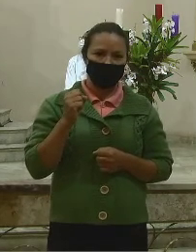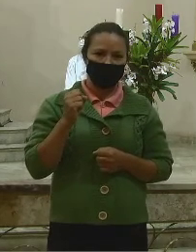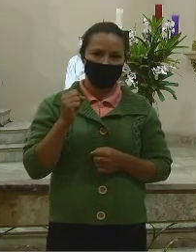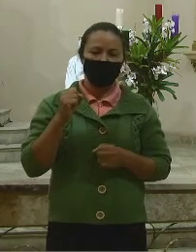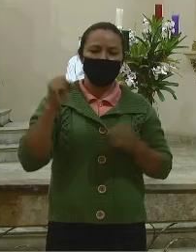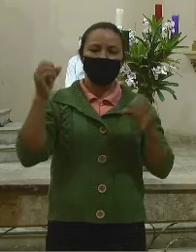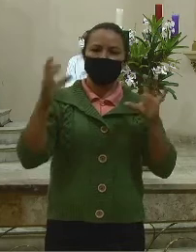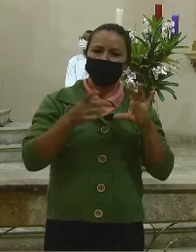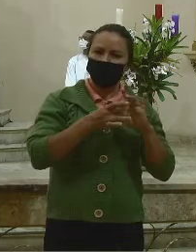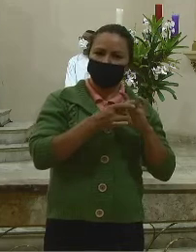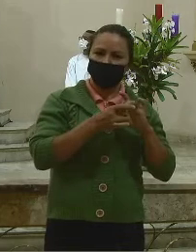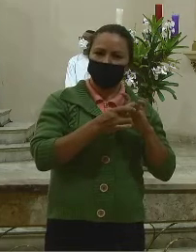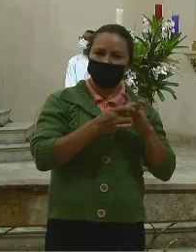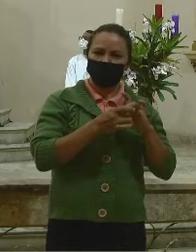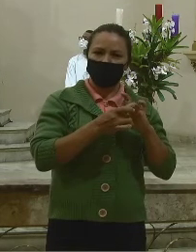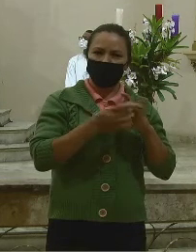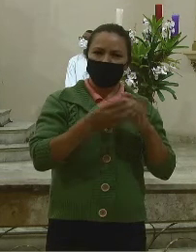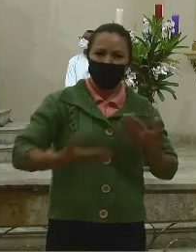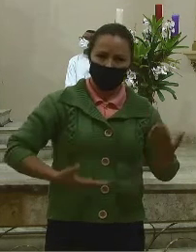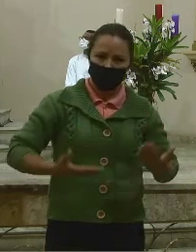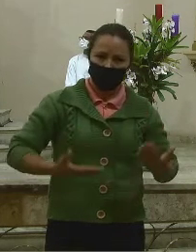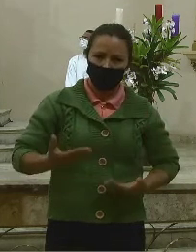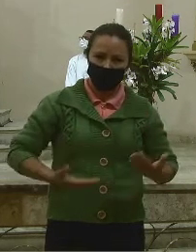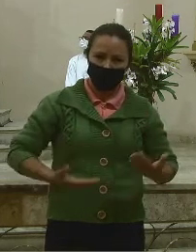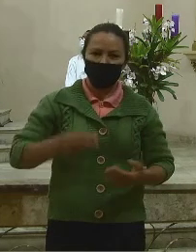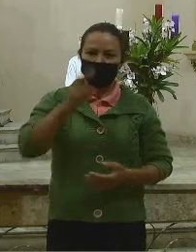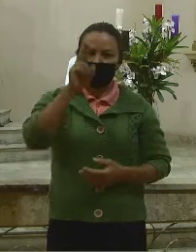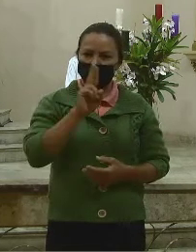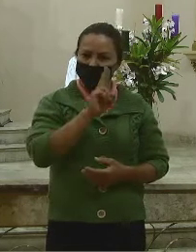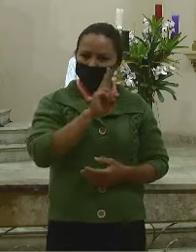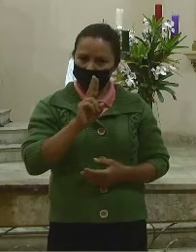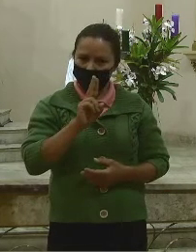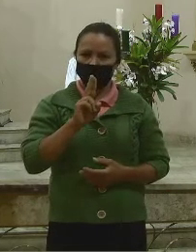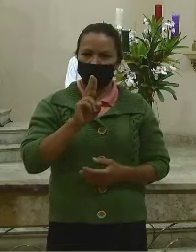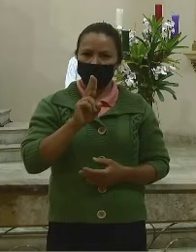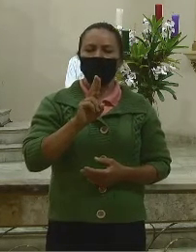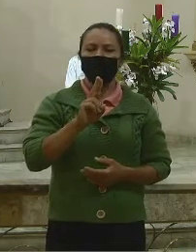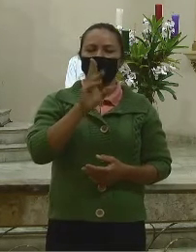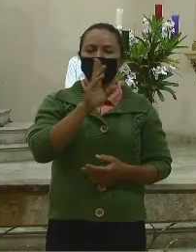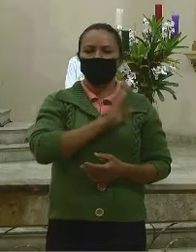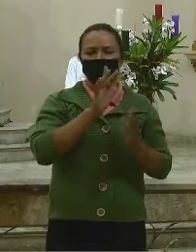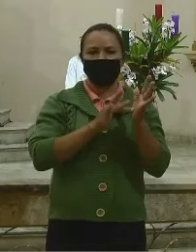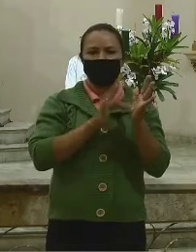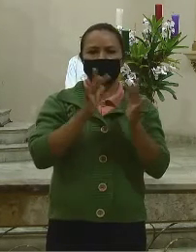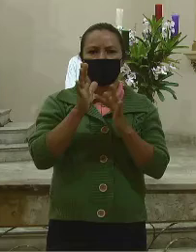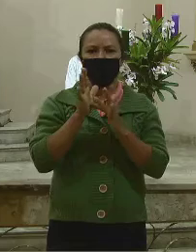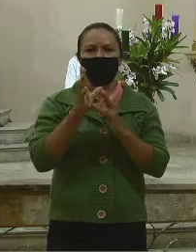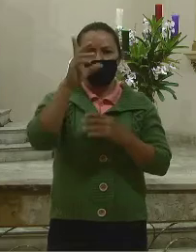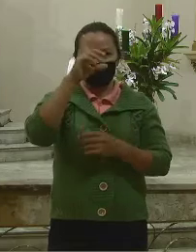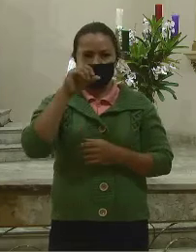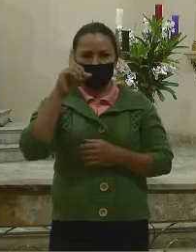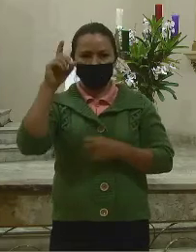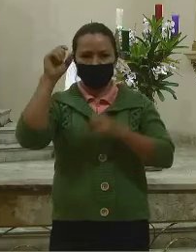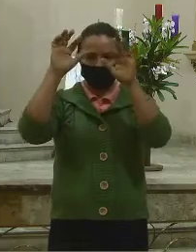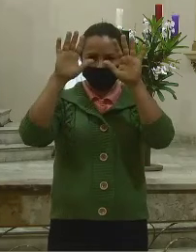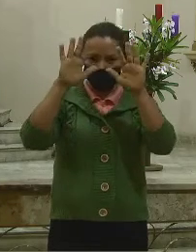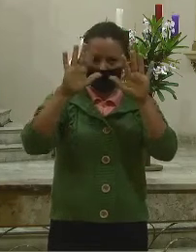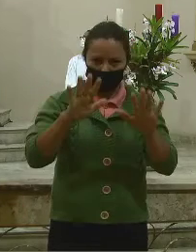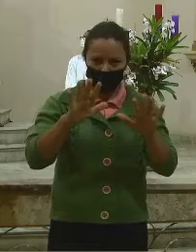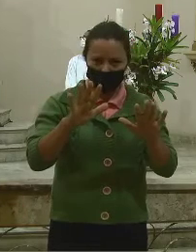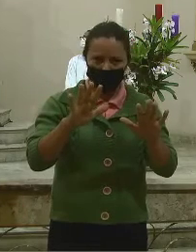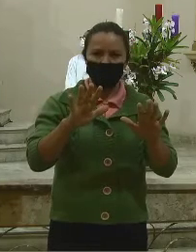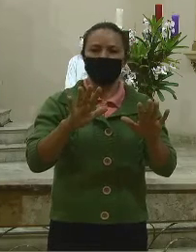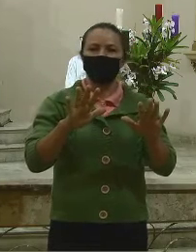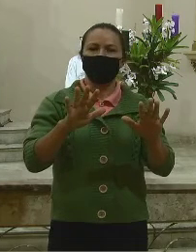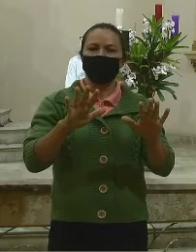ministério, um sacerdote segundo o coração de Jesus. Que Deus o abençoe, o